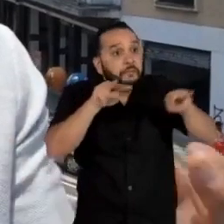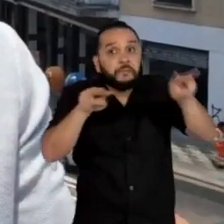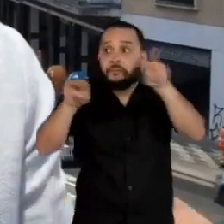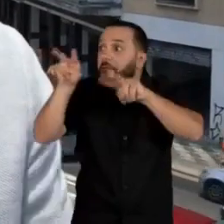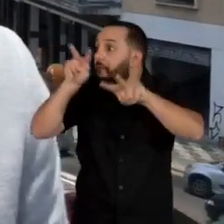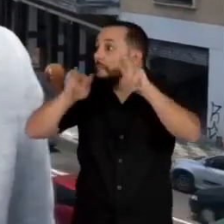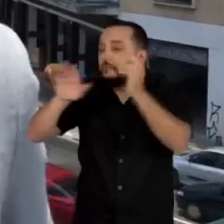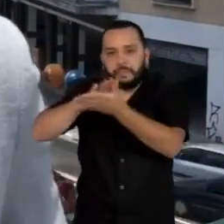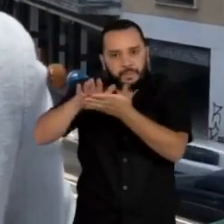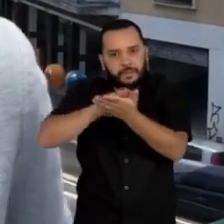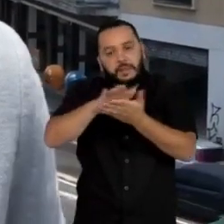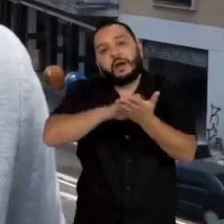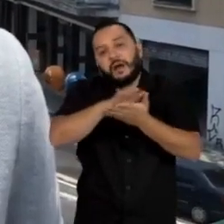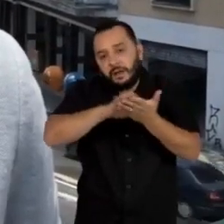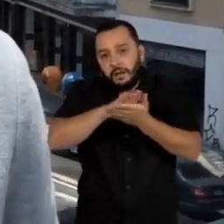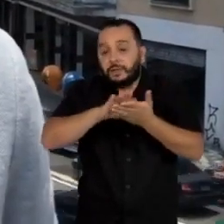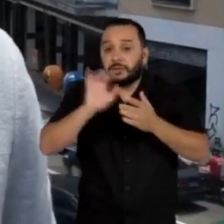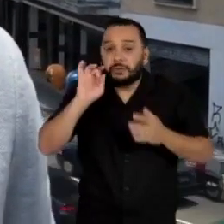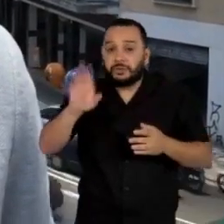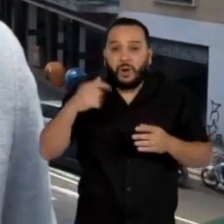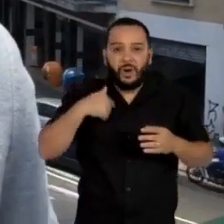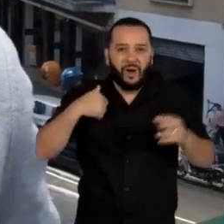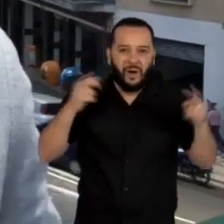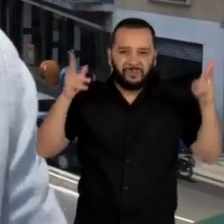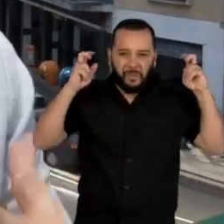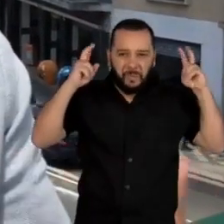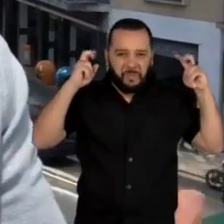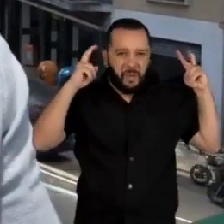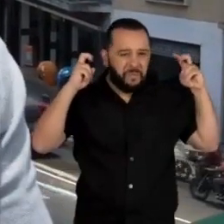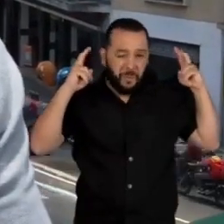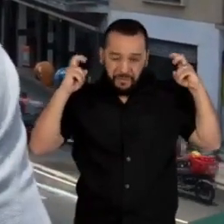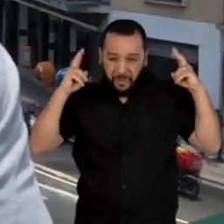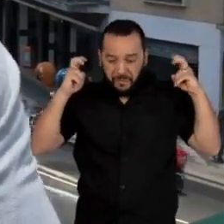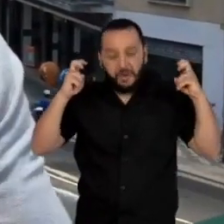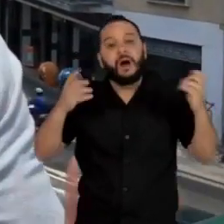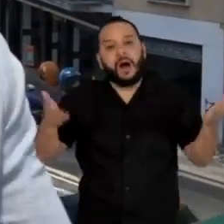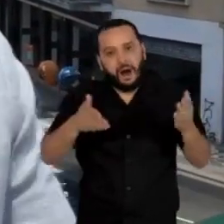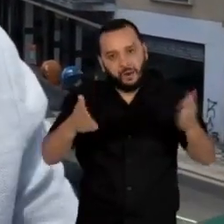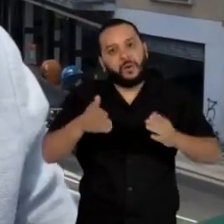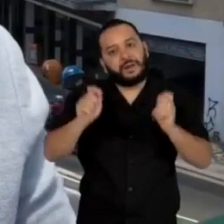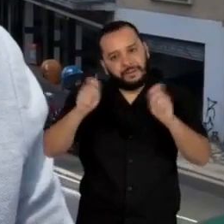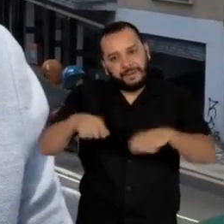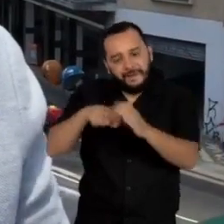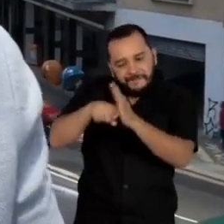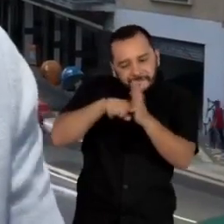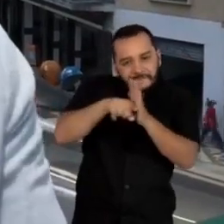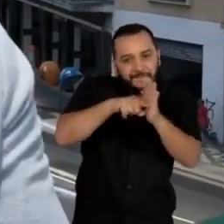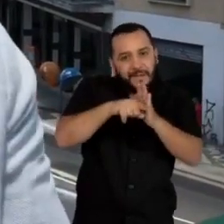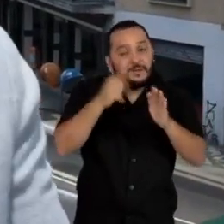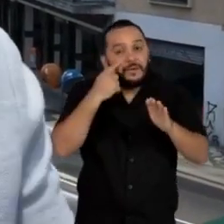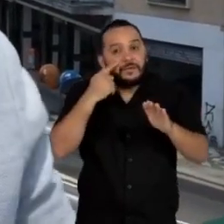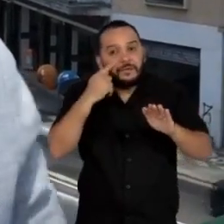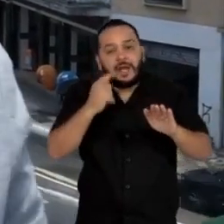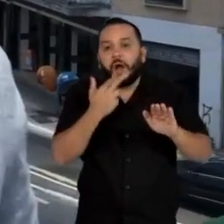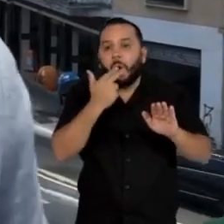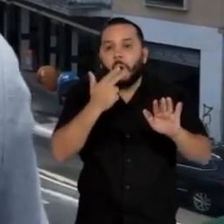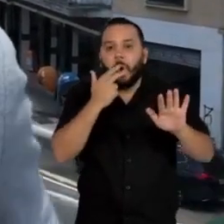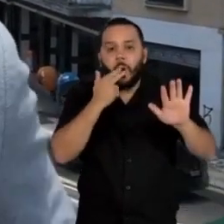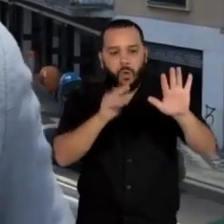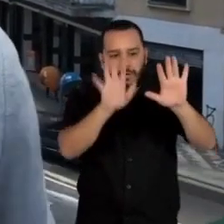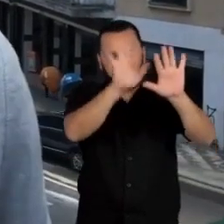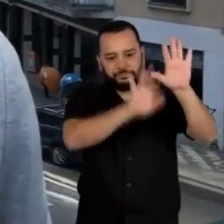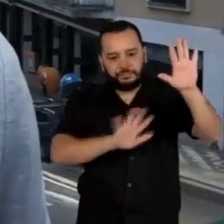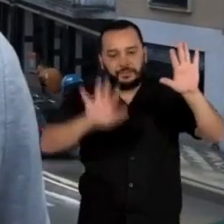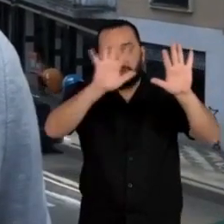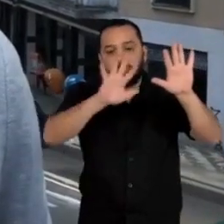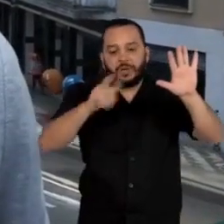quantidade, né? O quão ruim é a poluição sonora. Então o mapa de ruído permite que a gente transforme isso numa escala de cores, né? E você faz um mapa